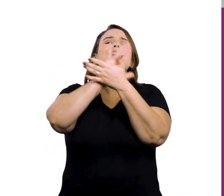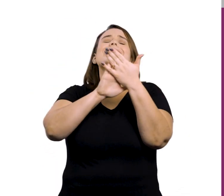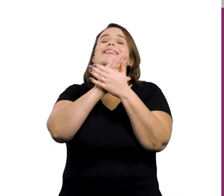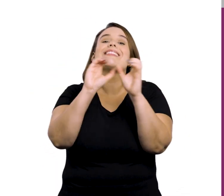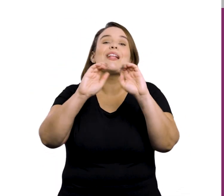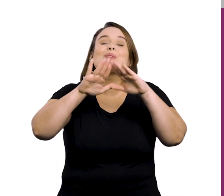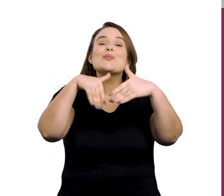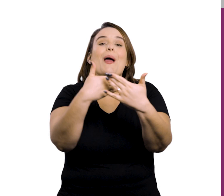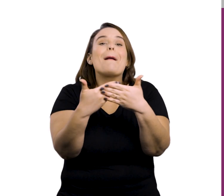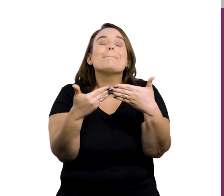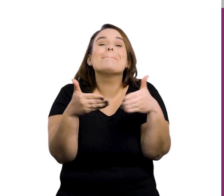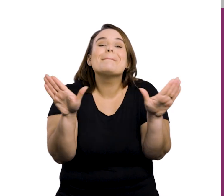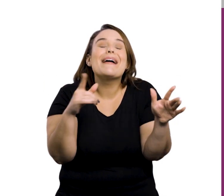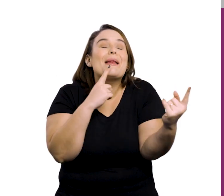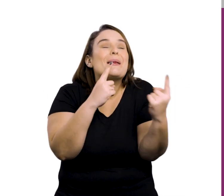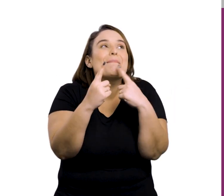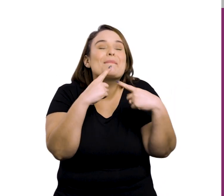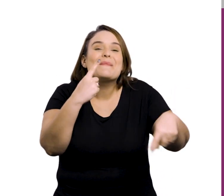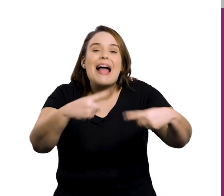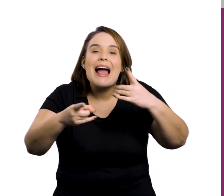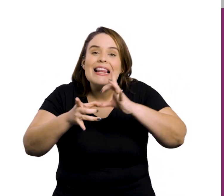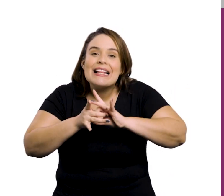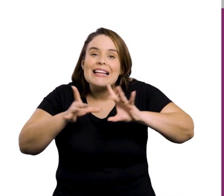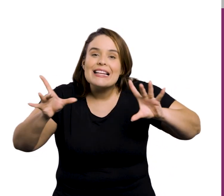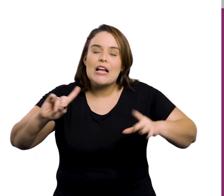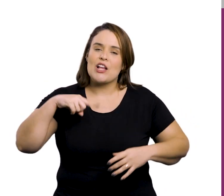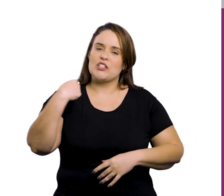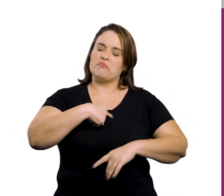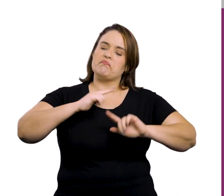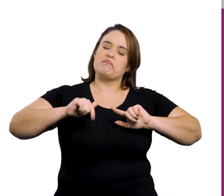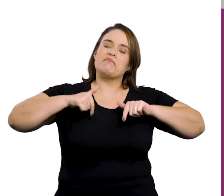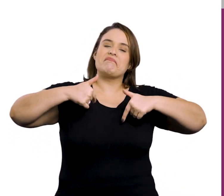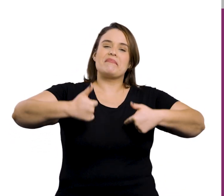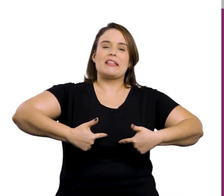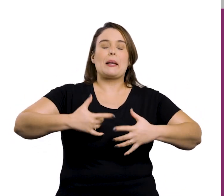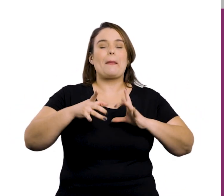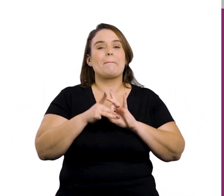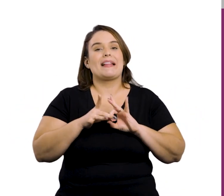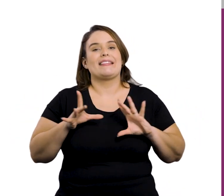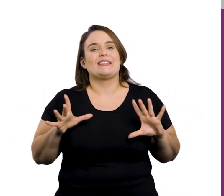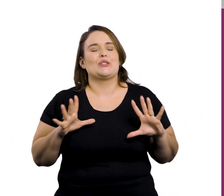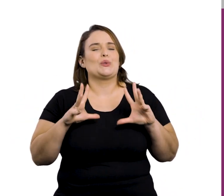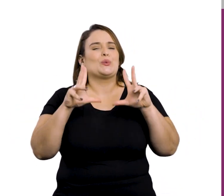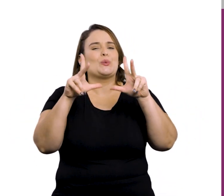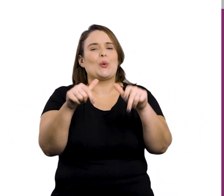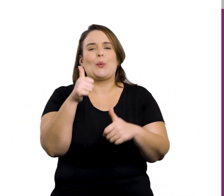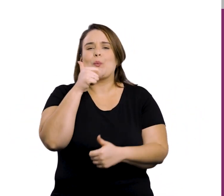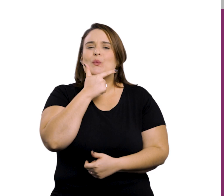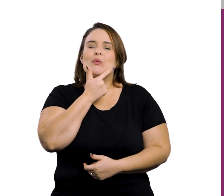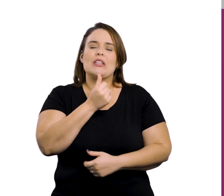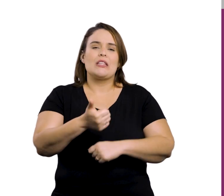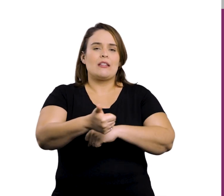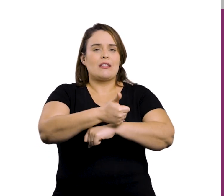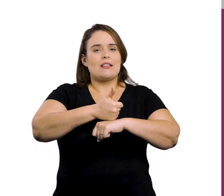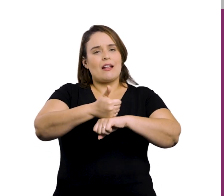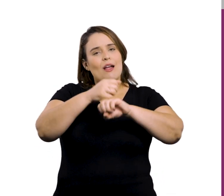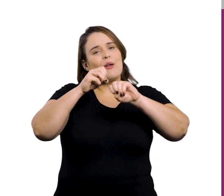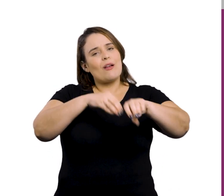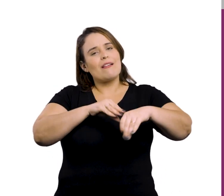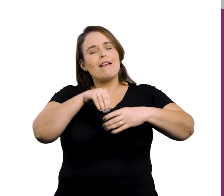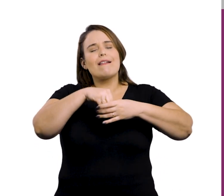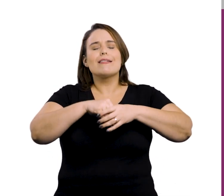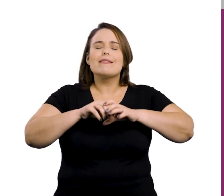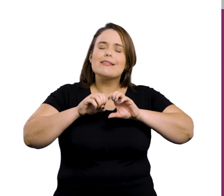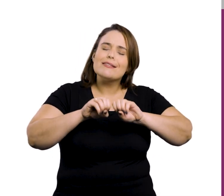com escolas abertas ao livre debate. Lutamos pela total liberdade das e dos profissionais da